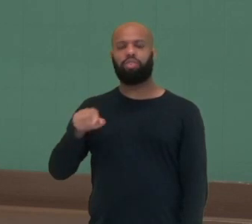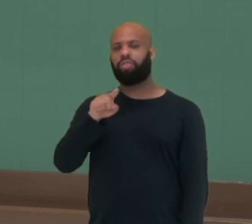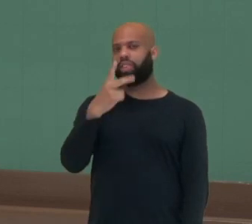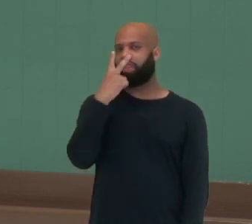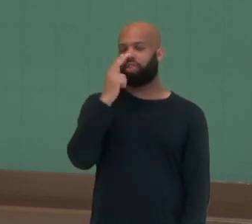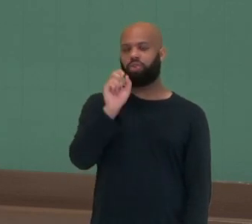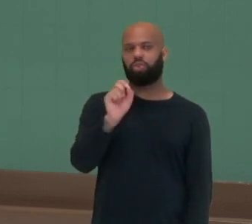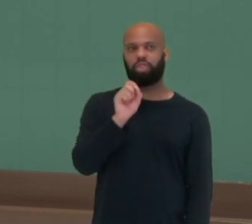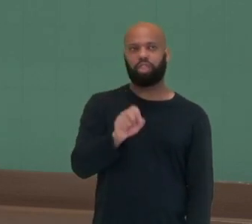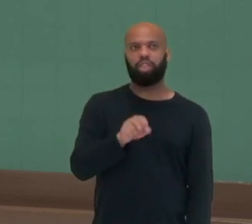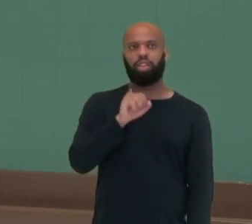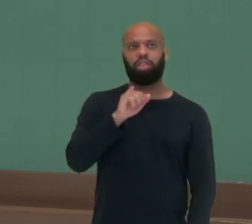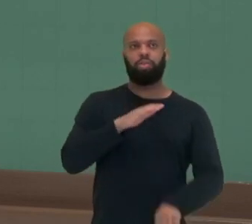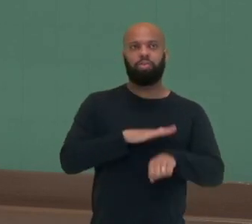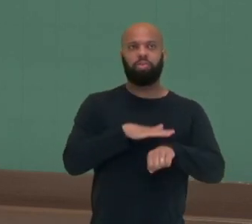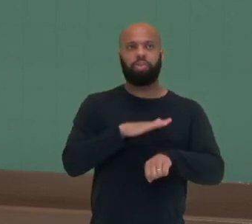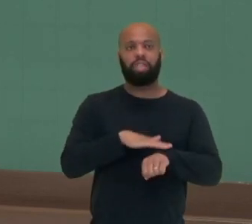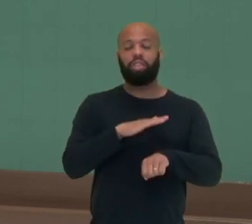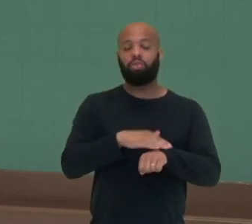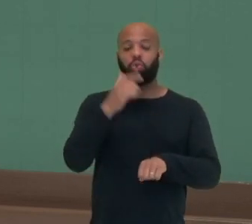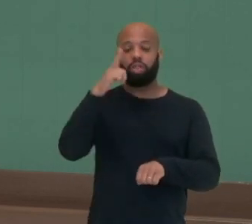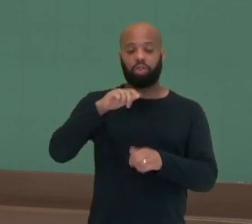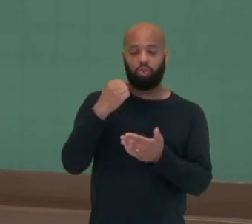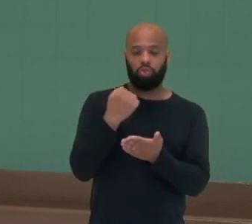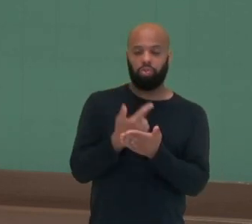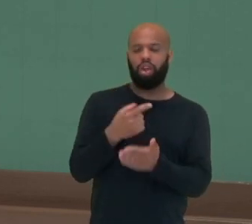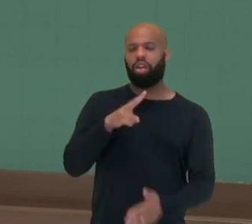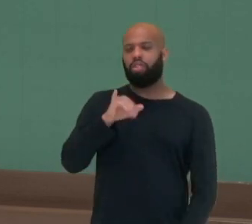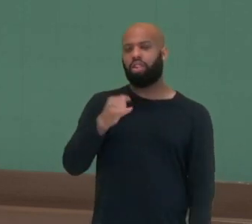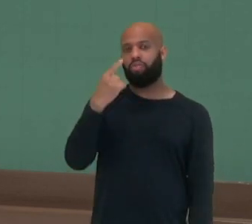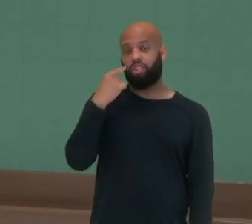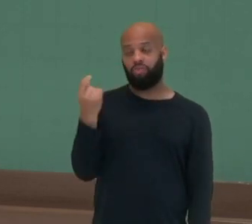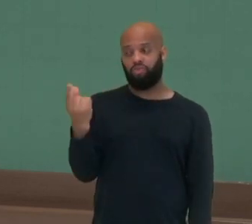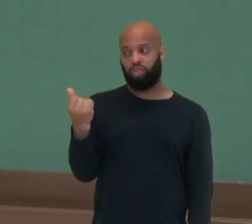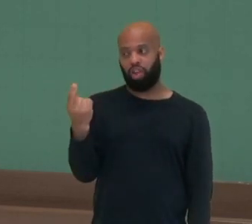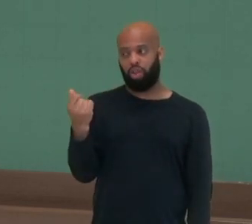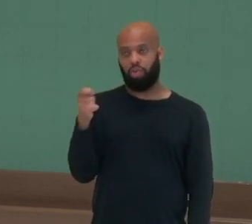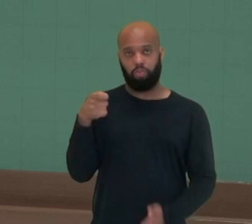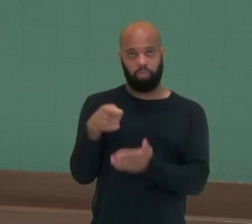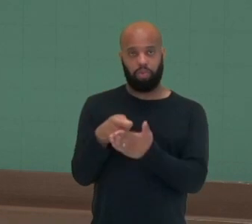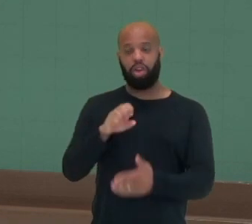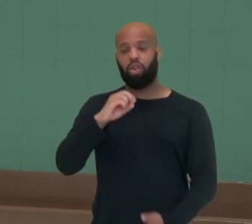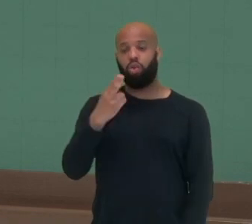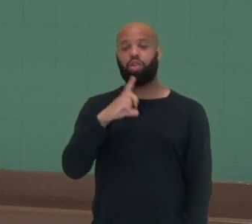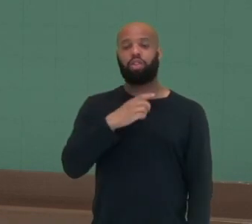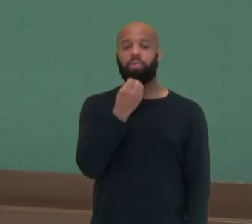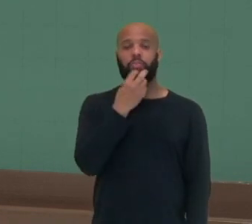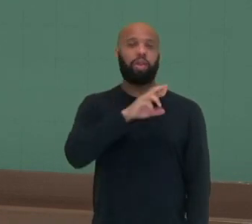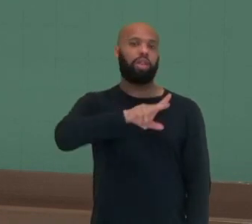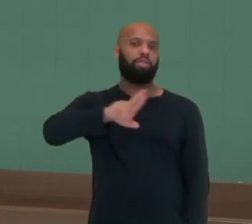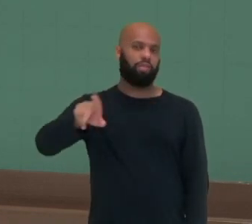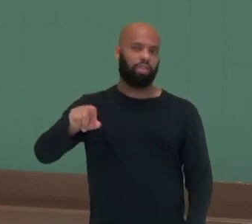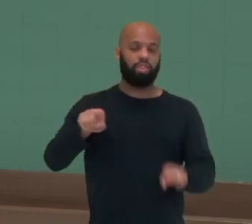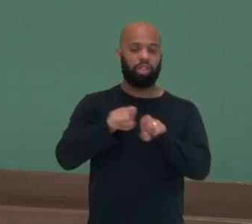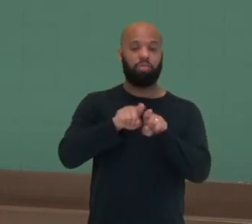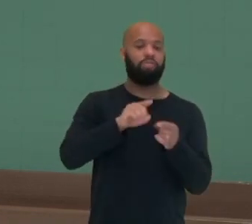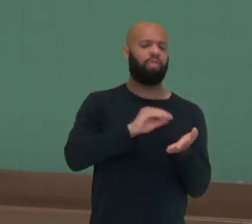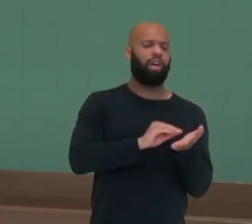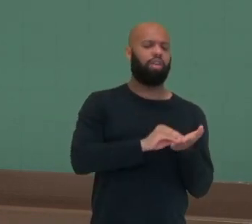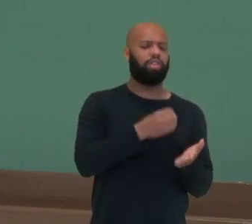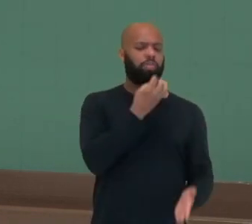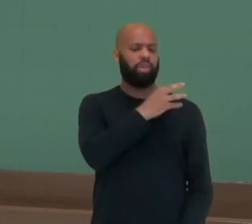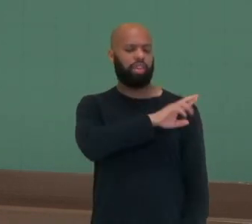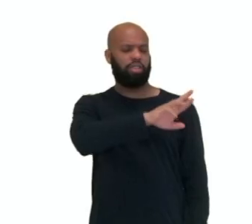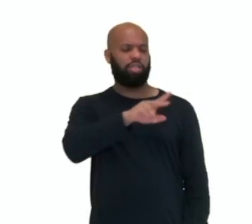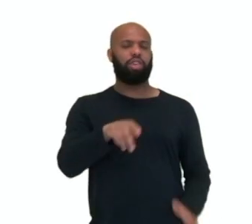opinião, quando adquirimos um produto, tendemos a considerar mais o preço ou os benefícios, ou a falta deles na aquisição